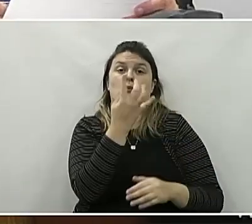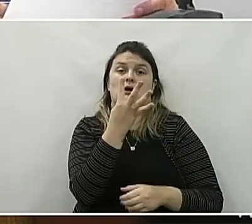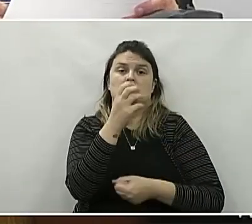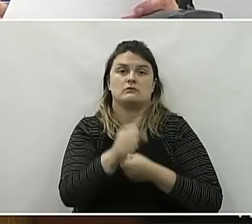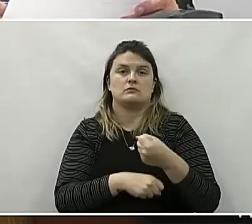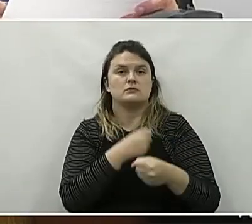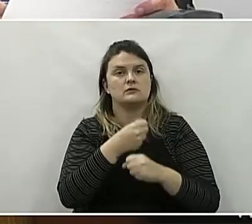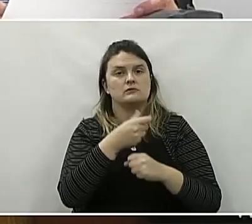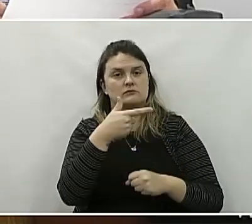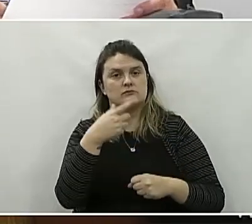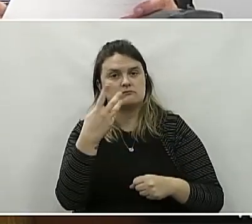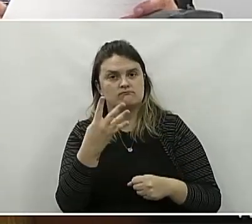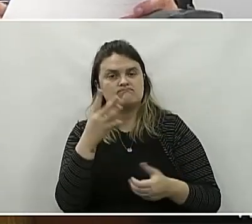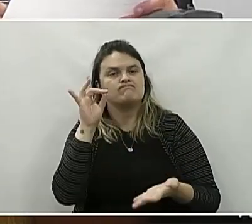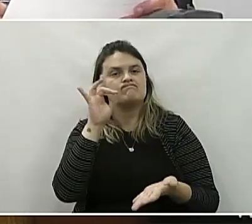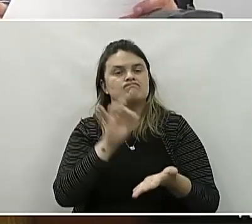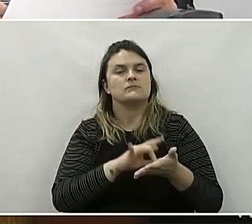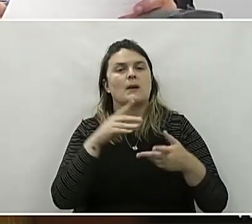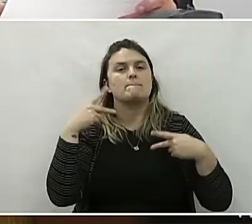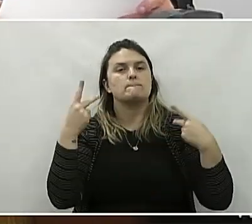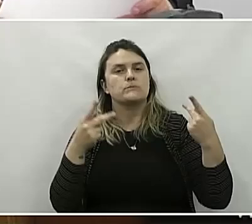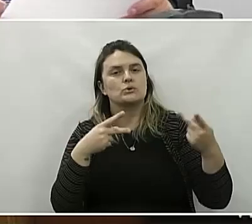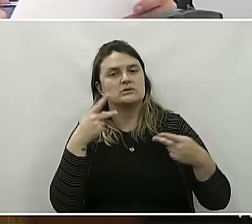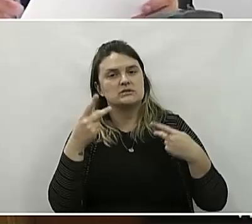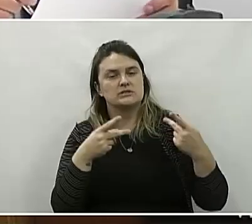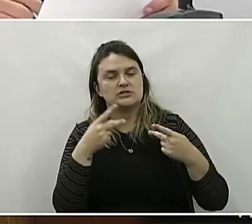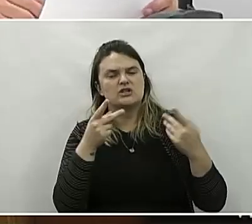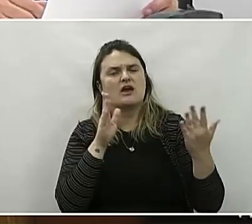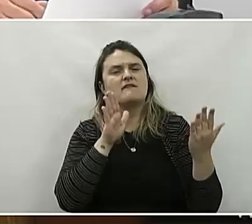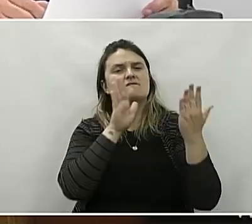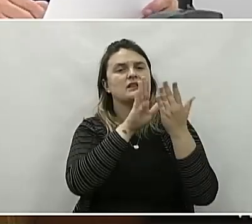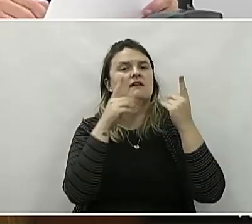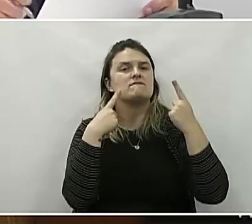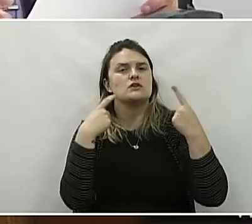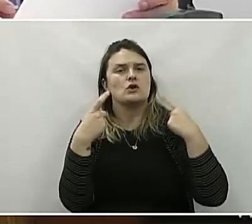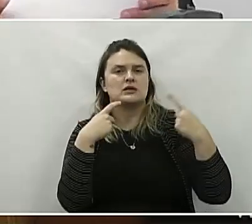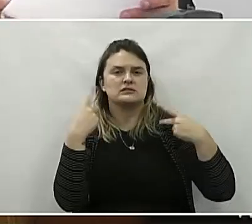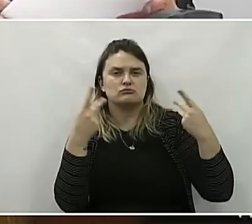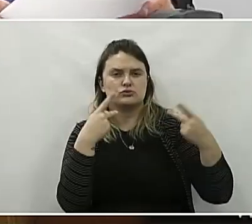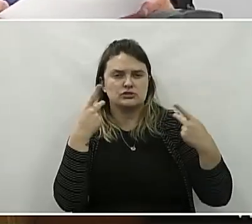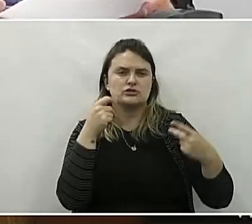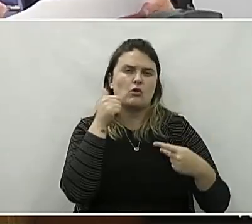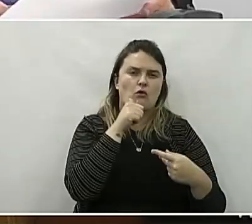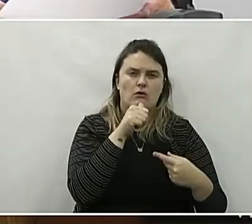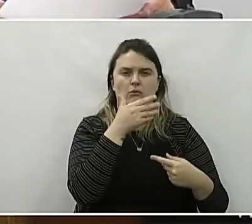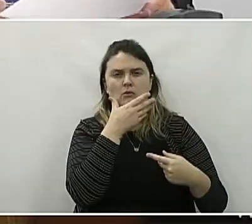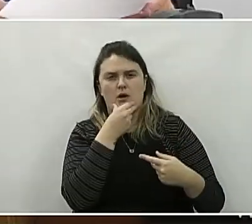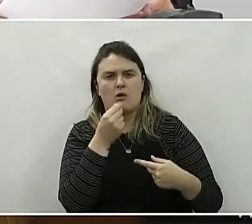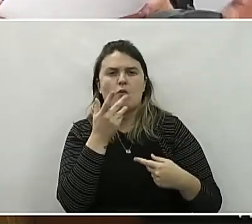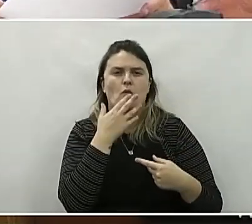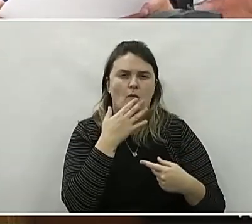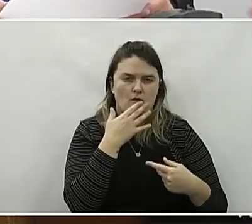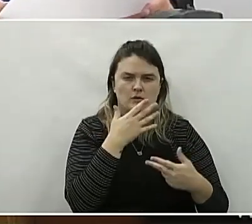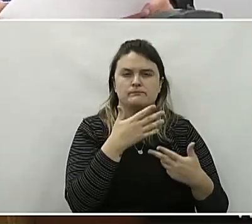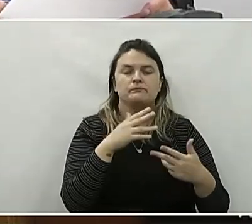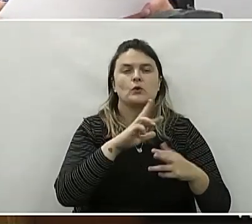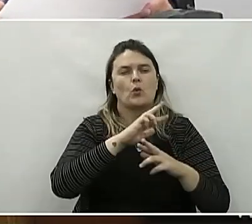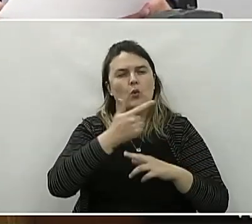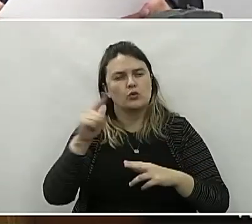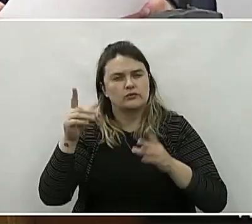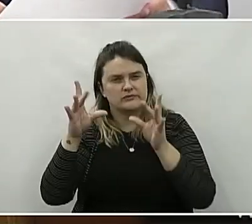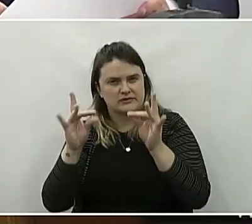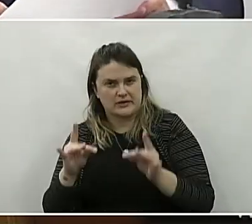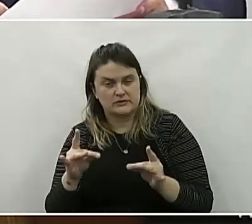.2024, institui a política municipal de enfrentamento à violência política de gênero e raça, em união da Vitória e da outras providências.